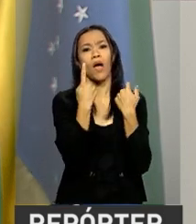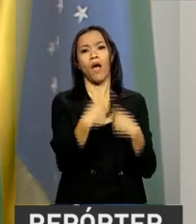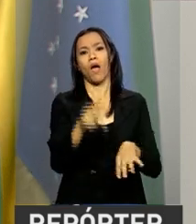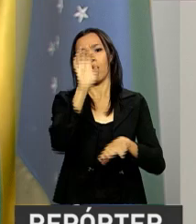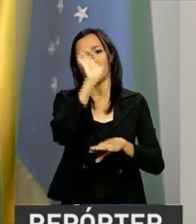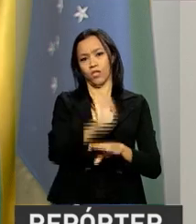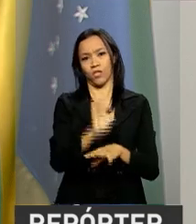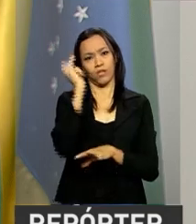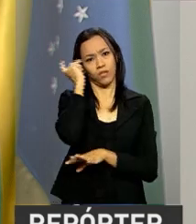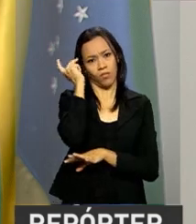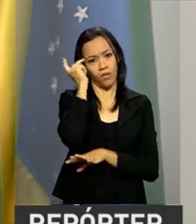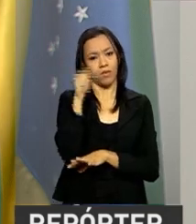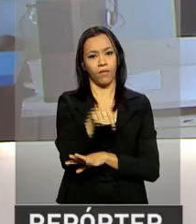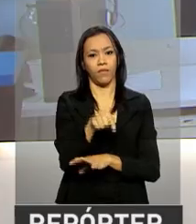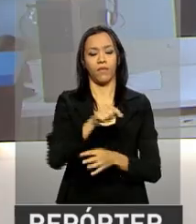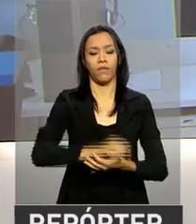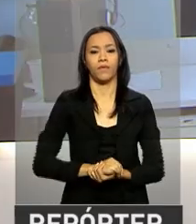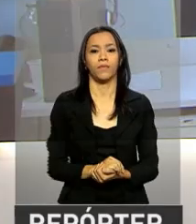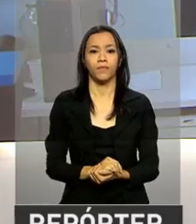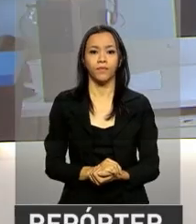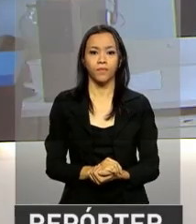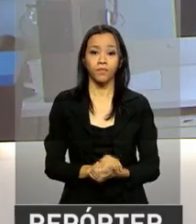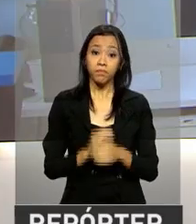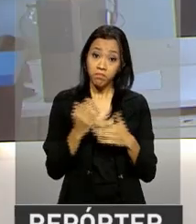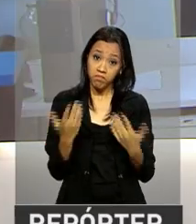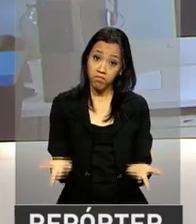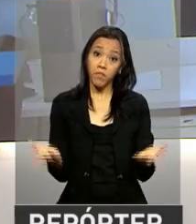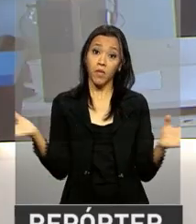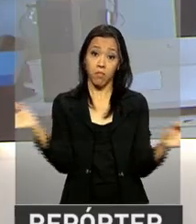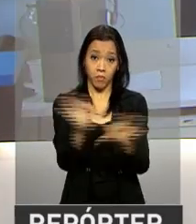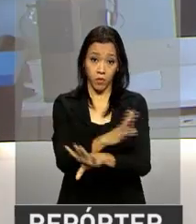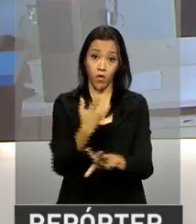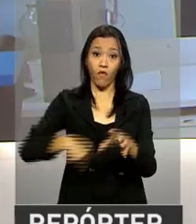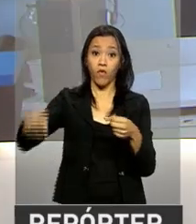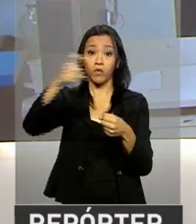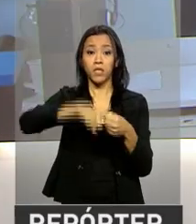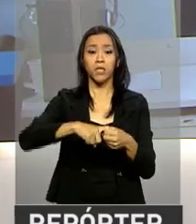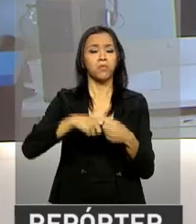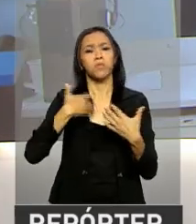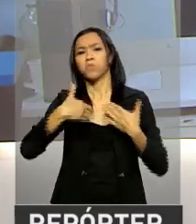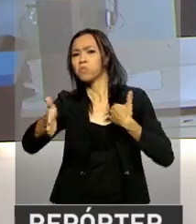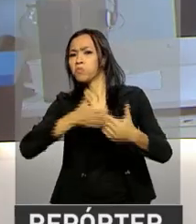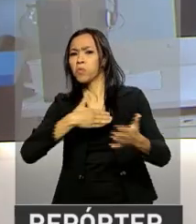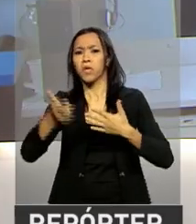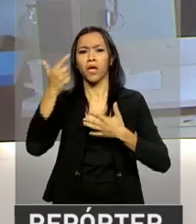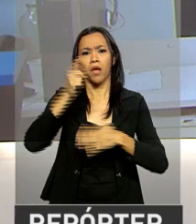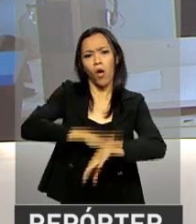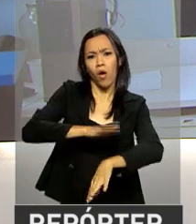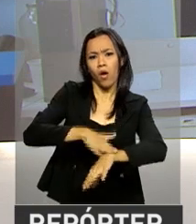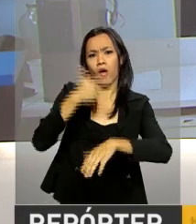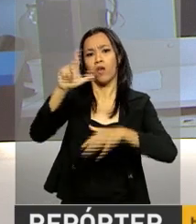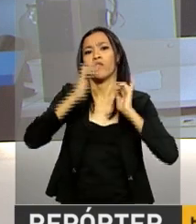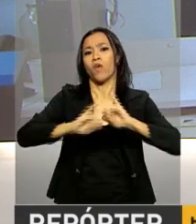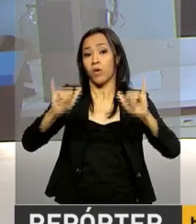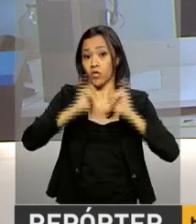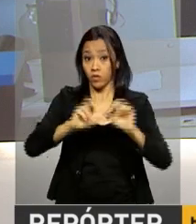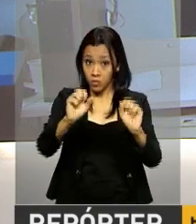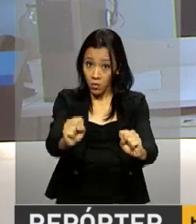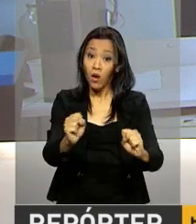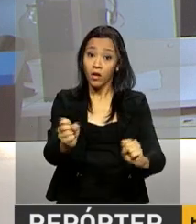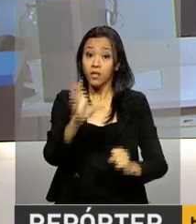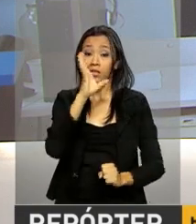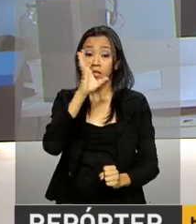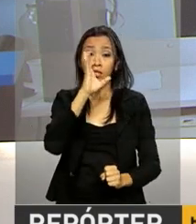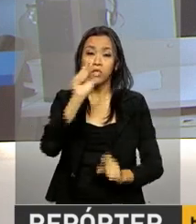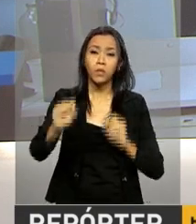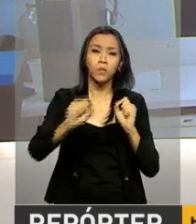que puxou o número para cima bom nós ficamos por aqui voltamos a qualquer momento com outras informações acompanhe as novidades